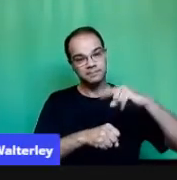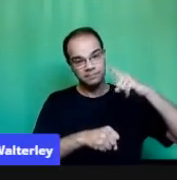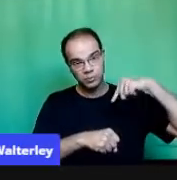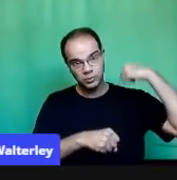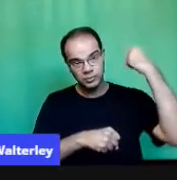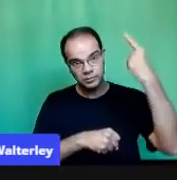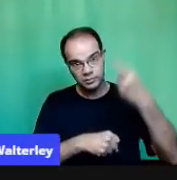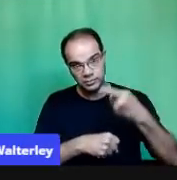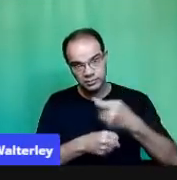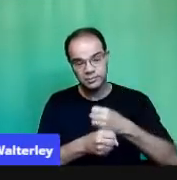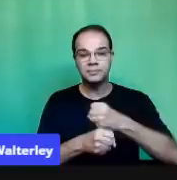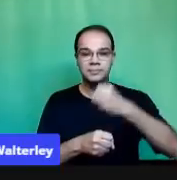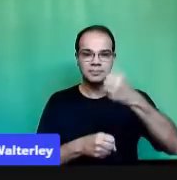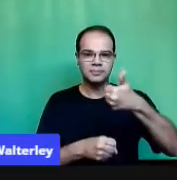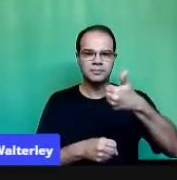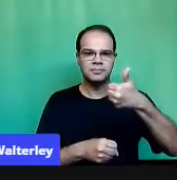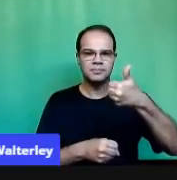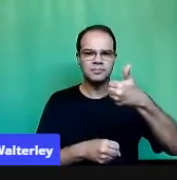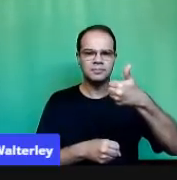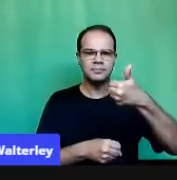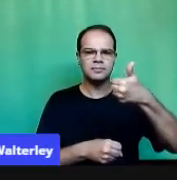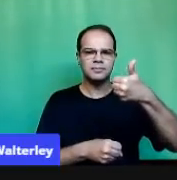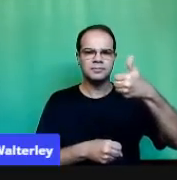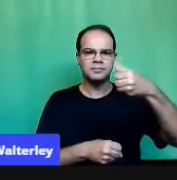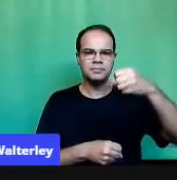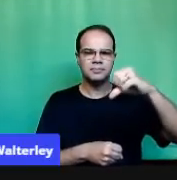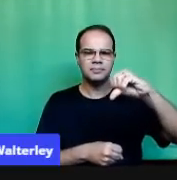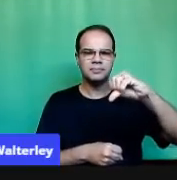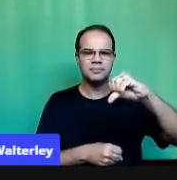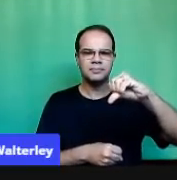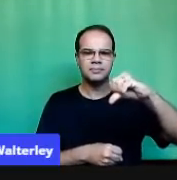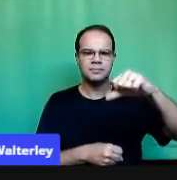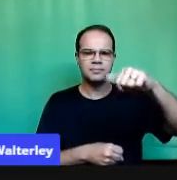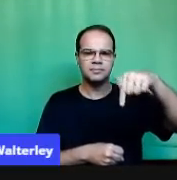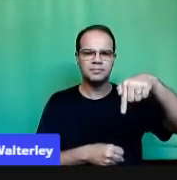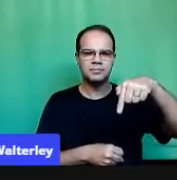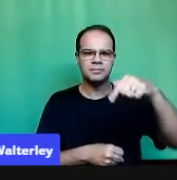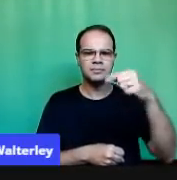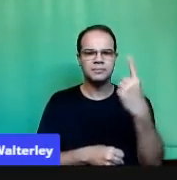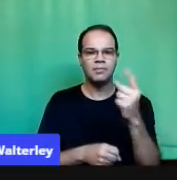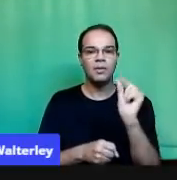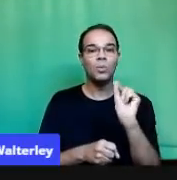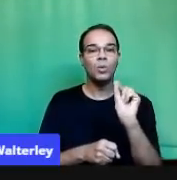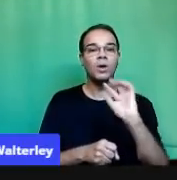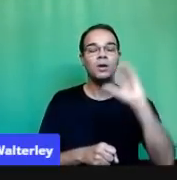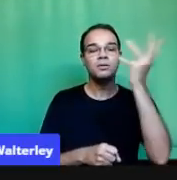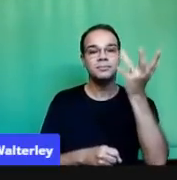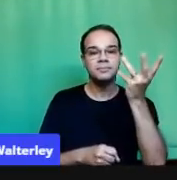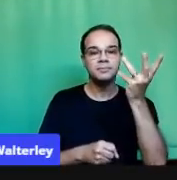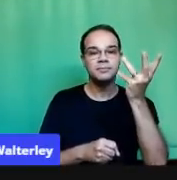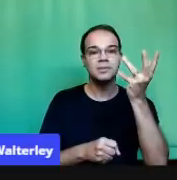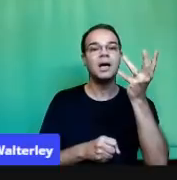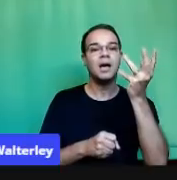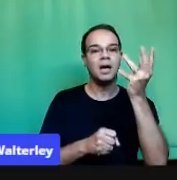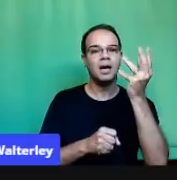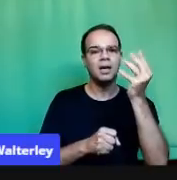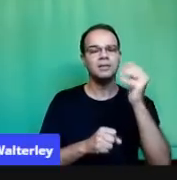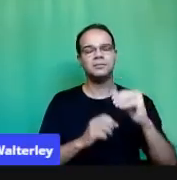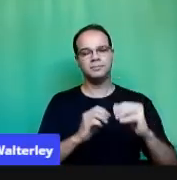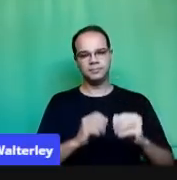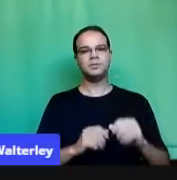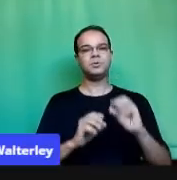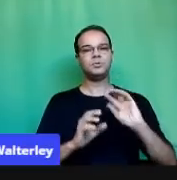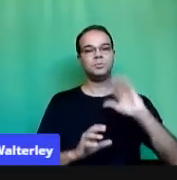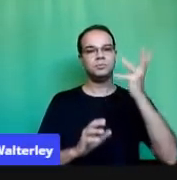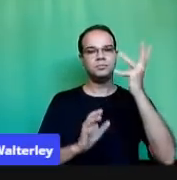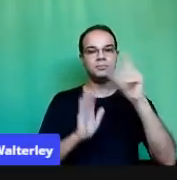5.692, que é a educação artística, que eu já citei, entra no componente curricular obrigatório.